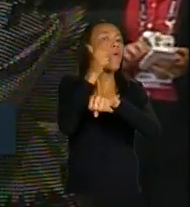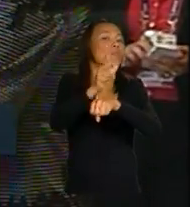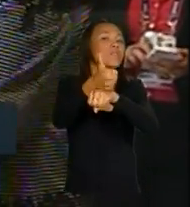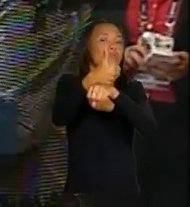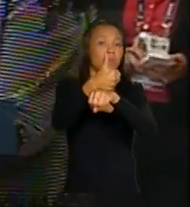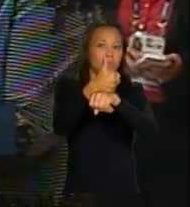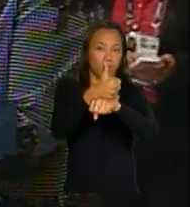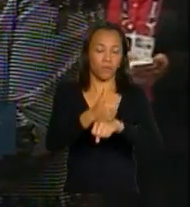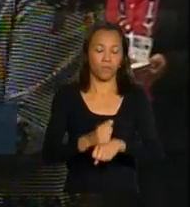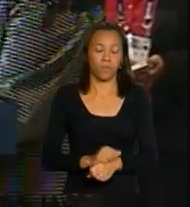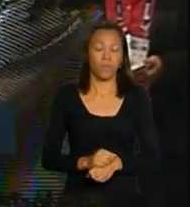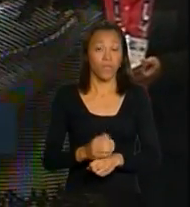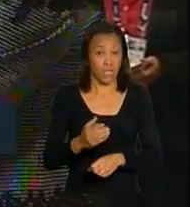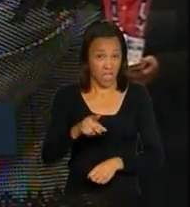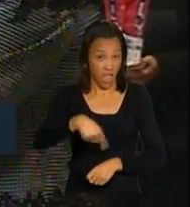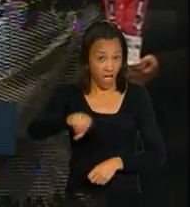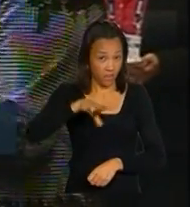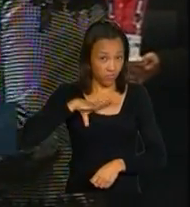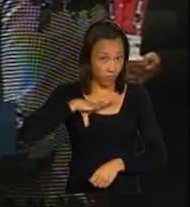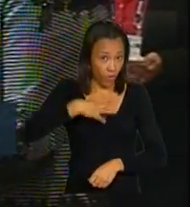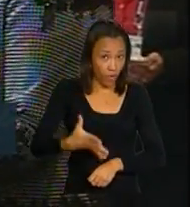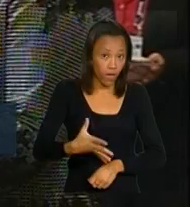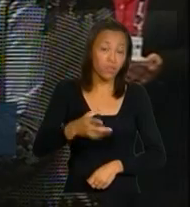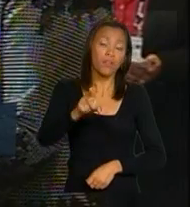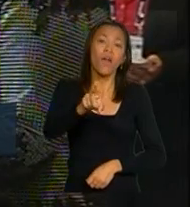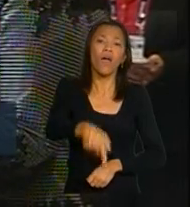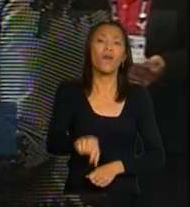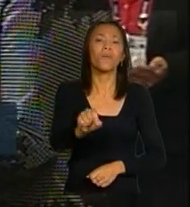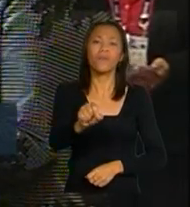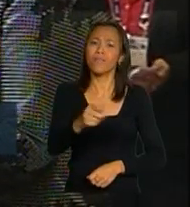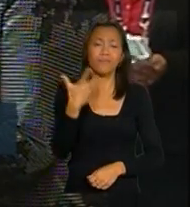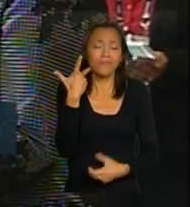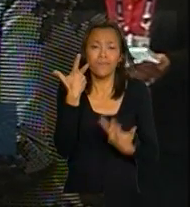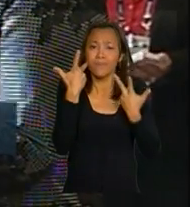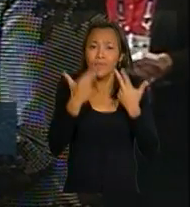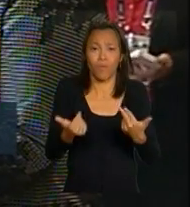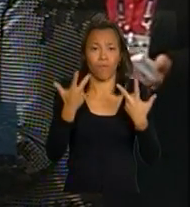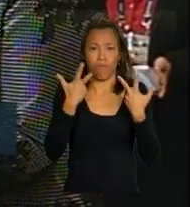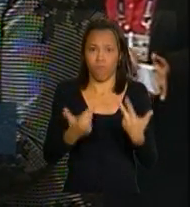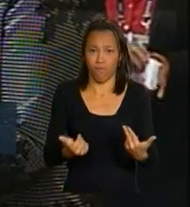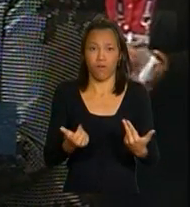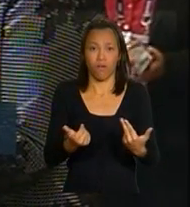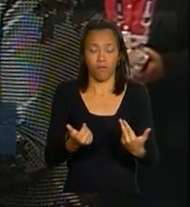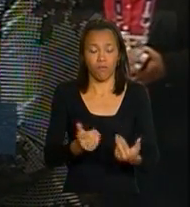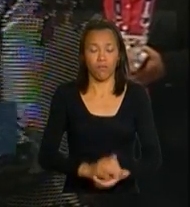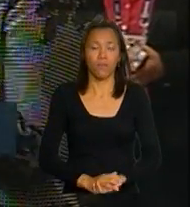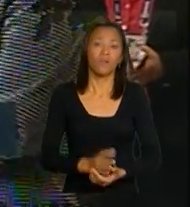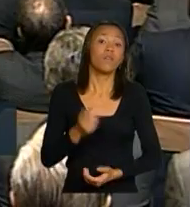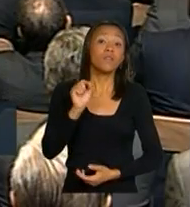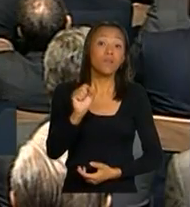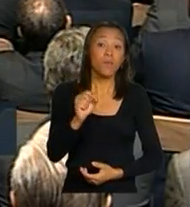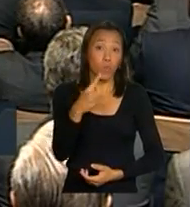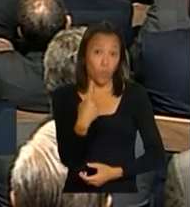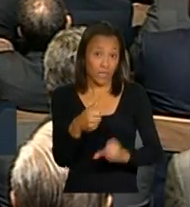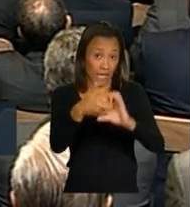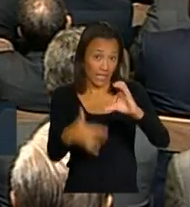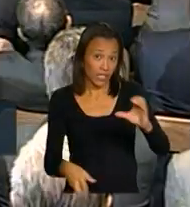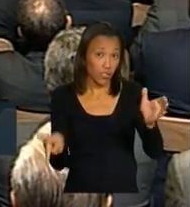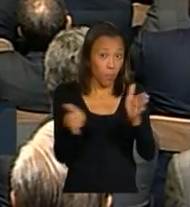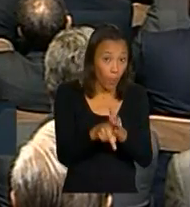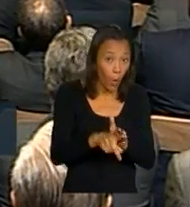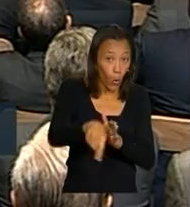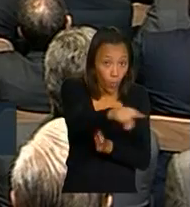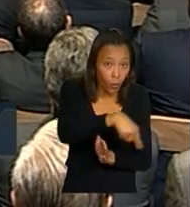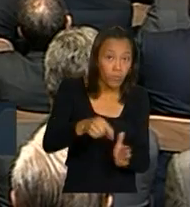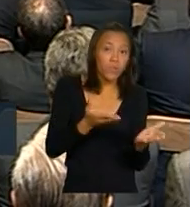essa ousadia é uma ousadia sadia, porque uma das características desses jovens, eu